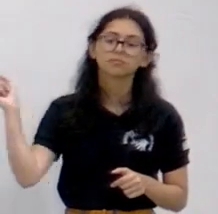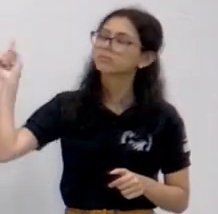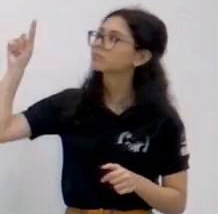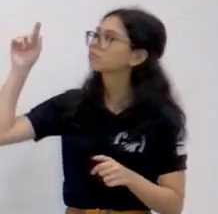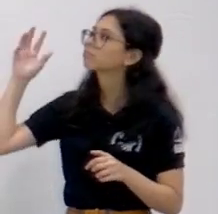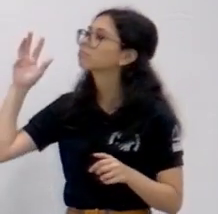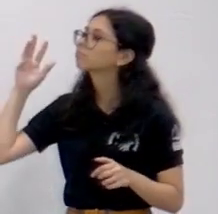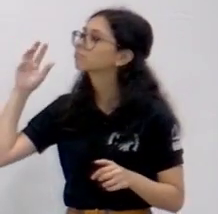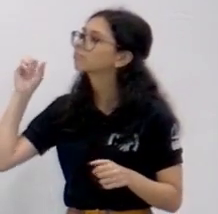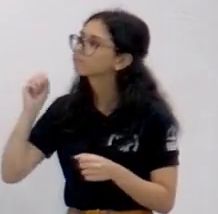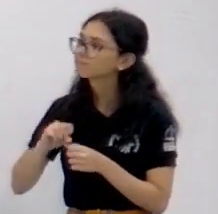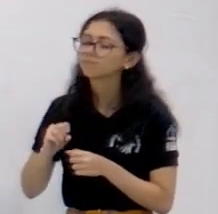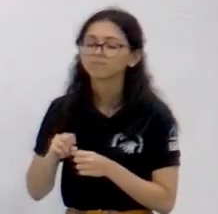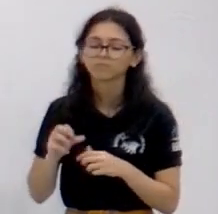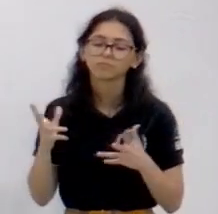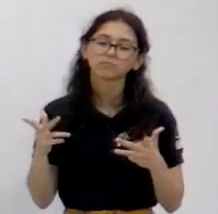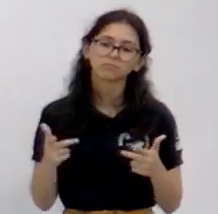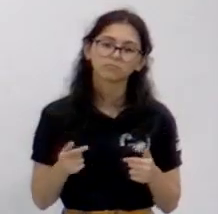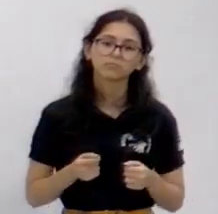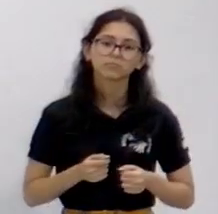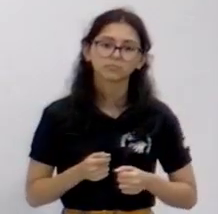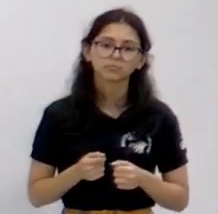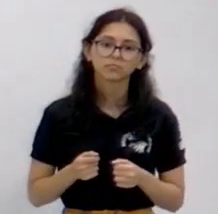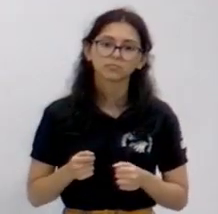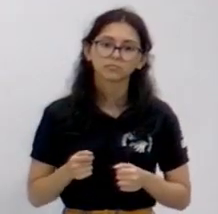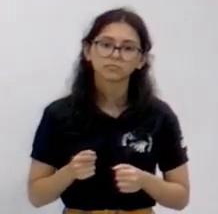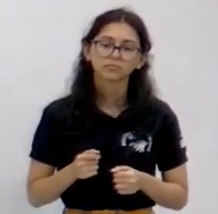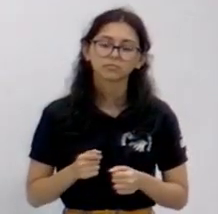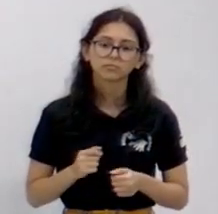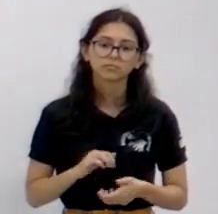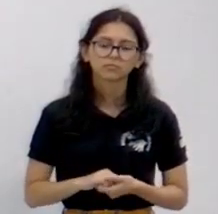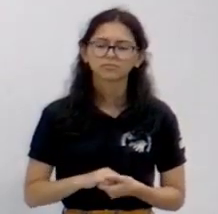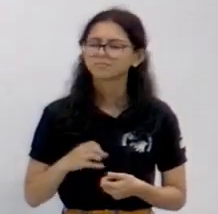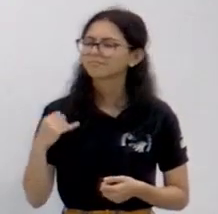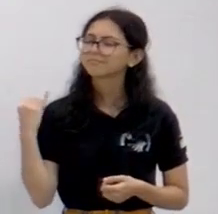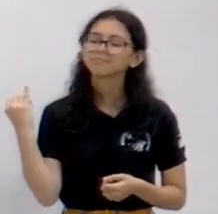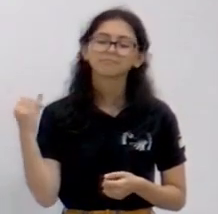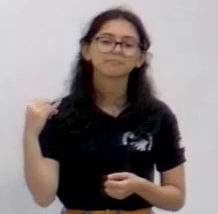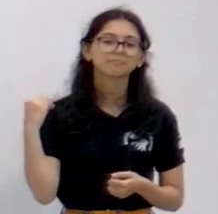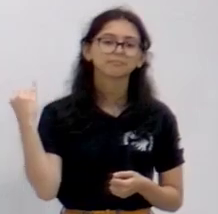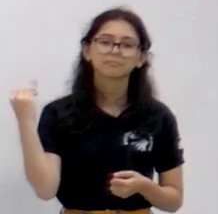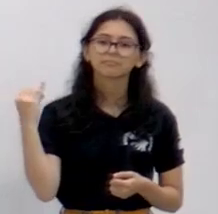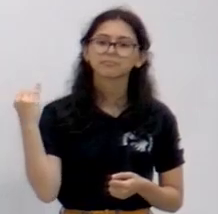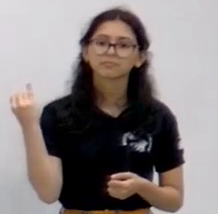aquela batalha. E é impressionante, irmãos, em nenhum momento